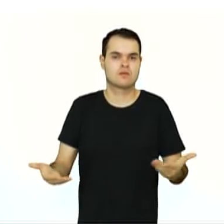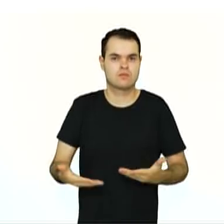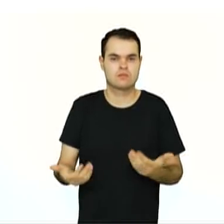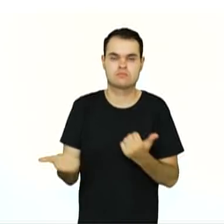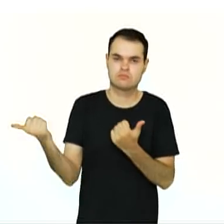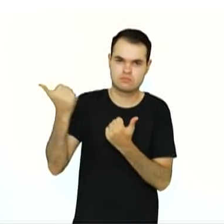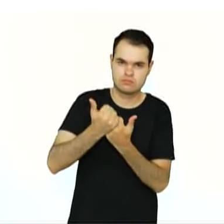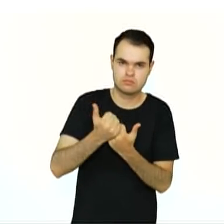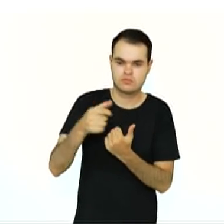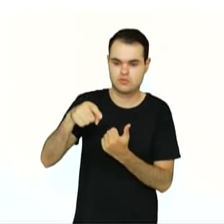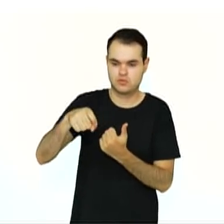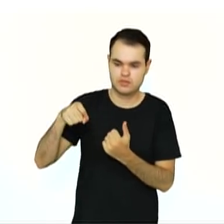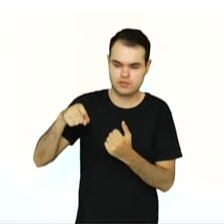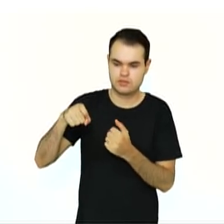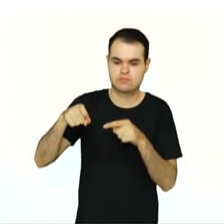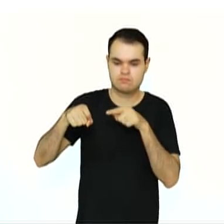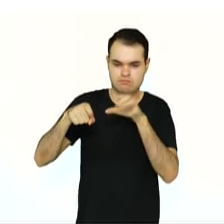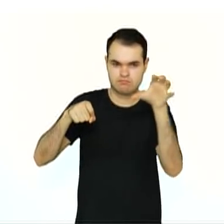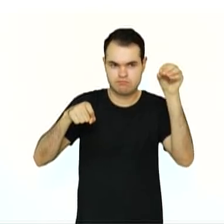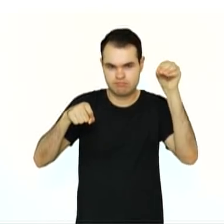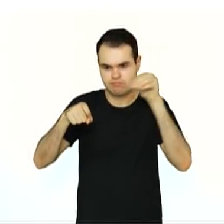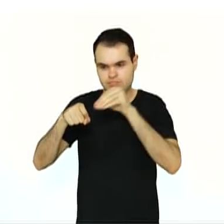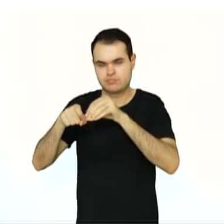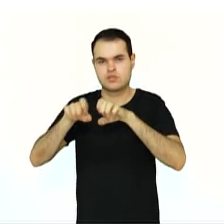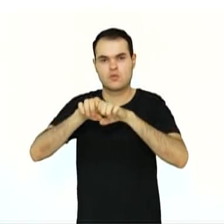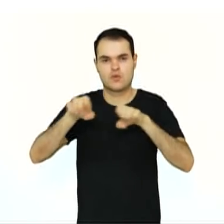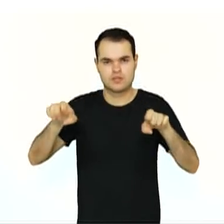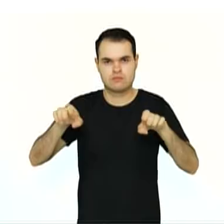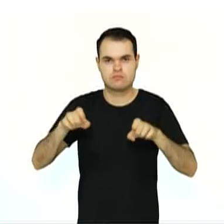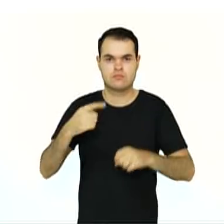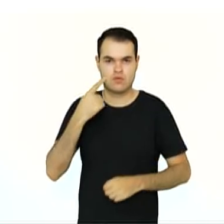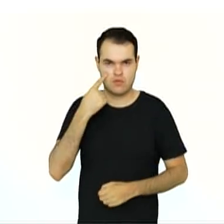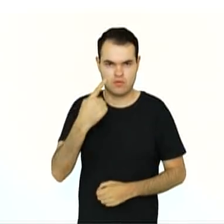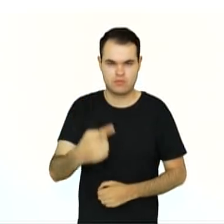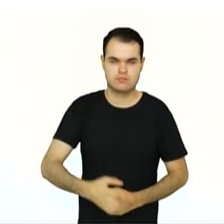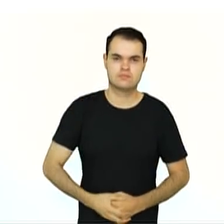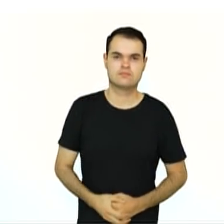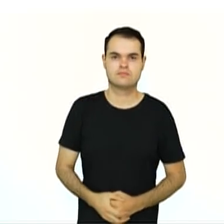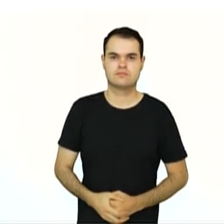Agora, substitua o x na segunda equação de acordo com a equação de substituição. Então, vamos lá.